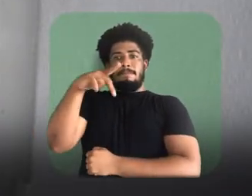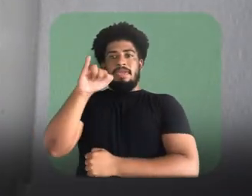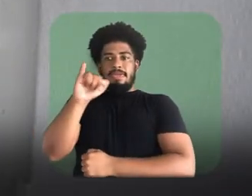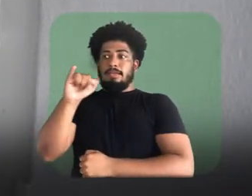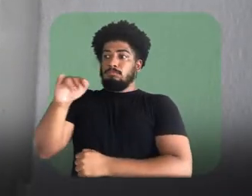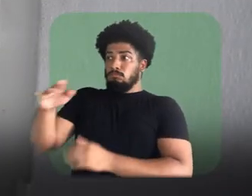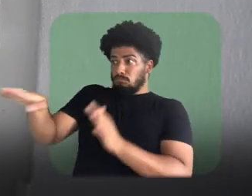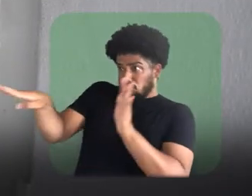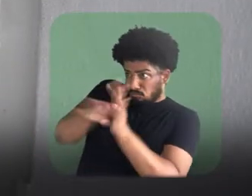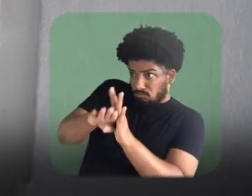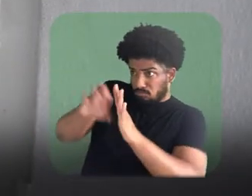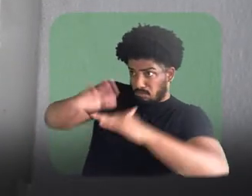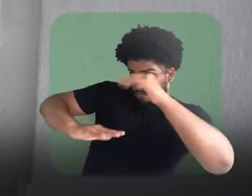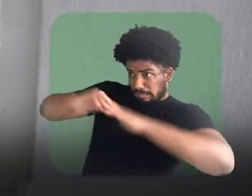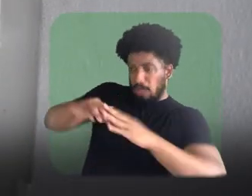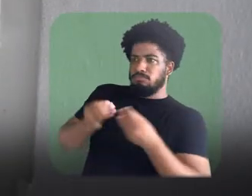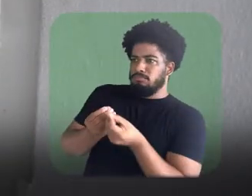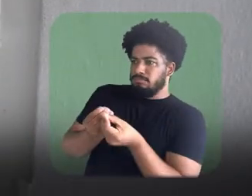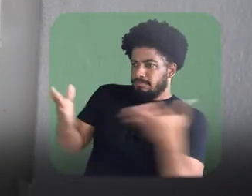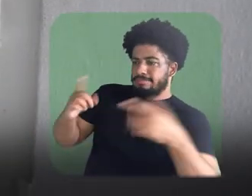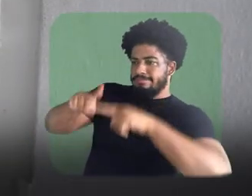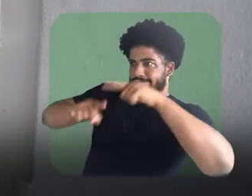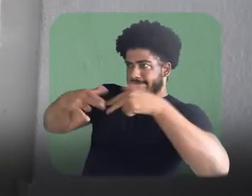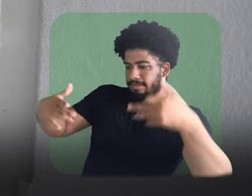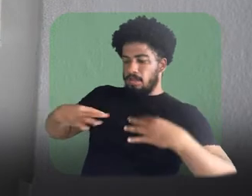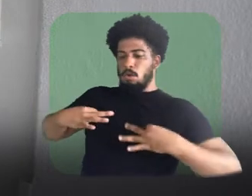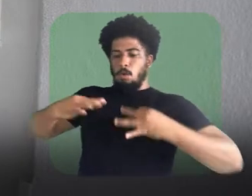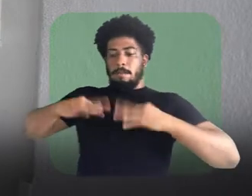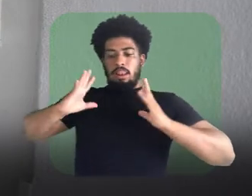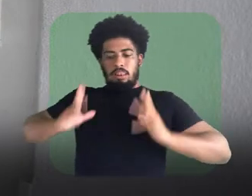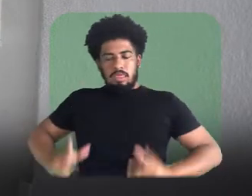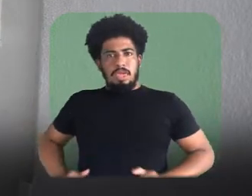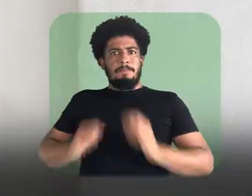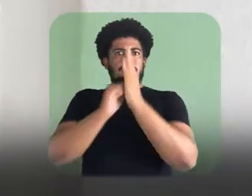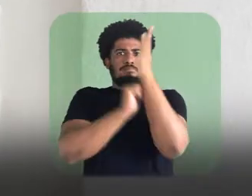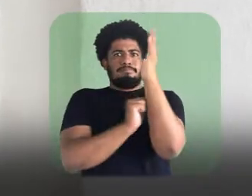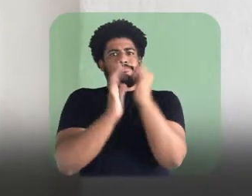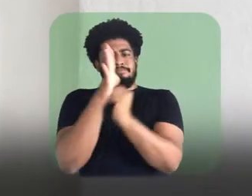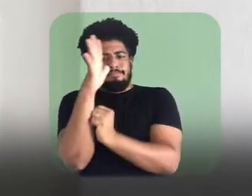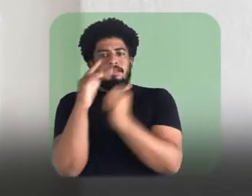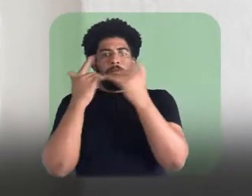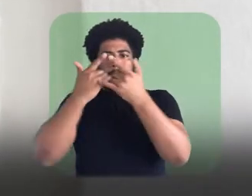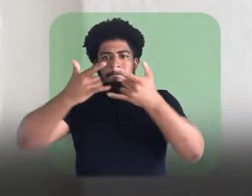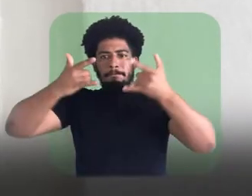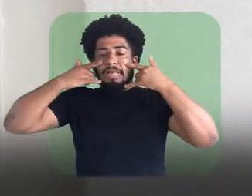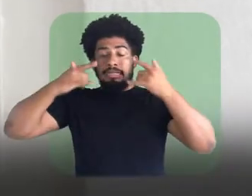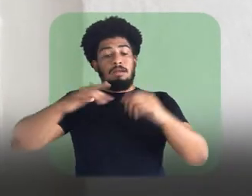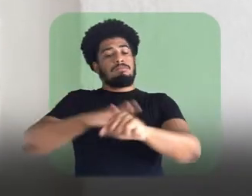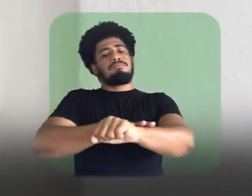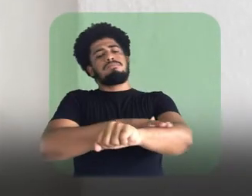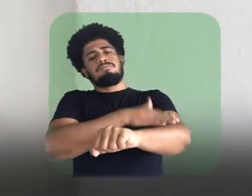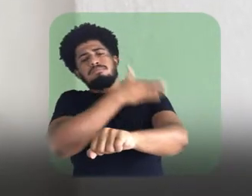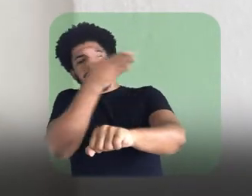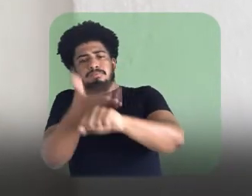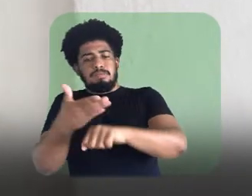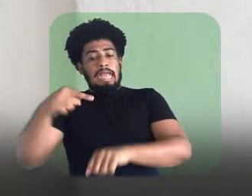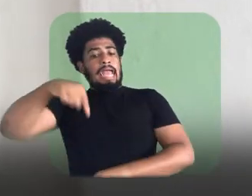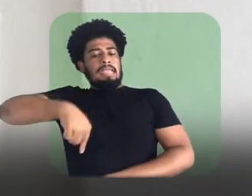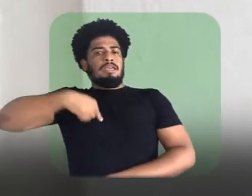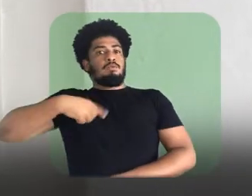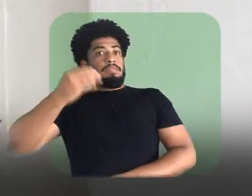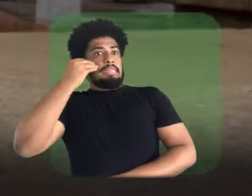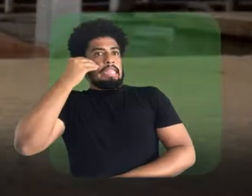que disponibilizar o material para ele, né? O uniforme tem que estar limpo, luva descartável, máscara. Durante o dia,